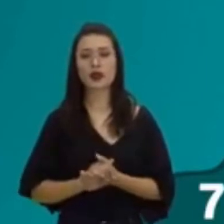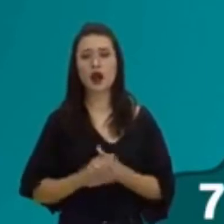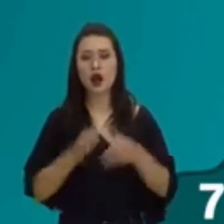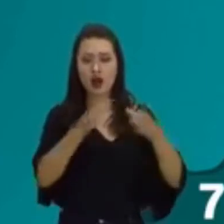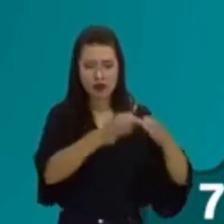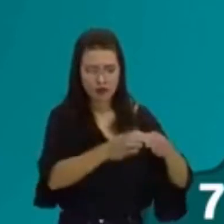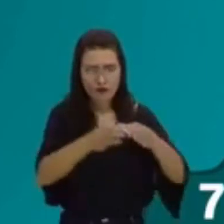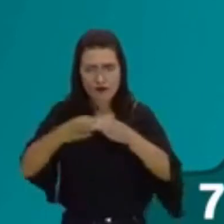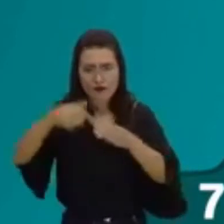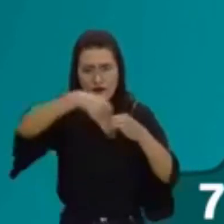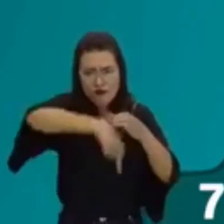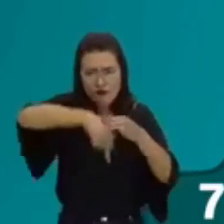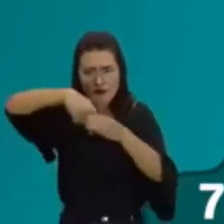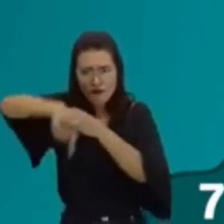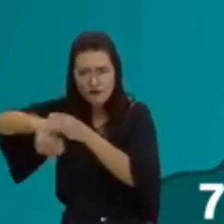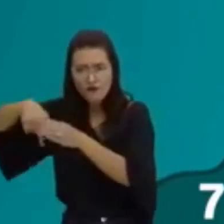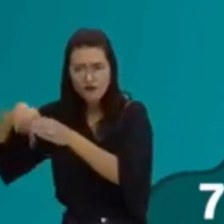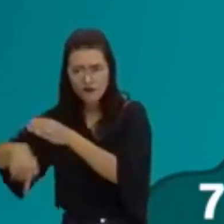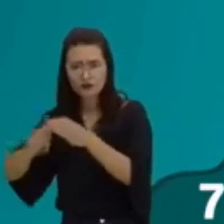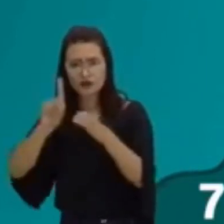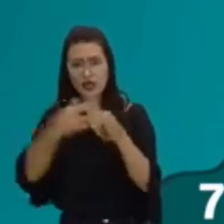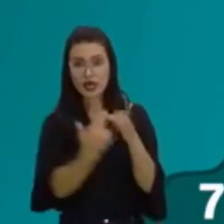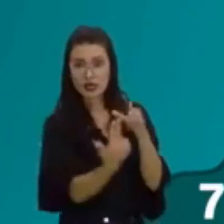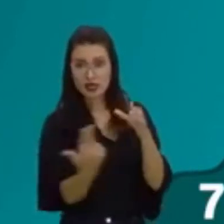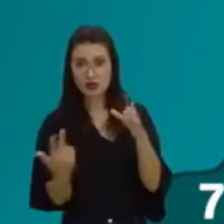dos recipientes é 0,4